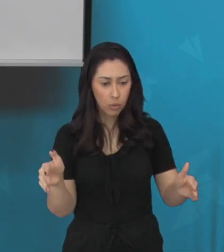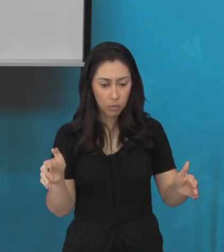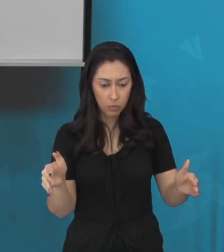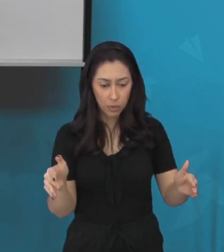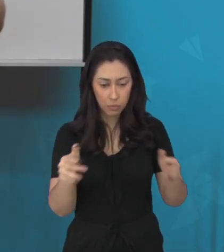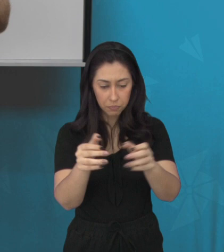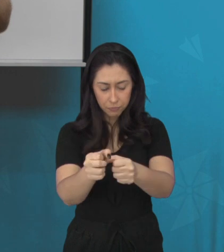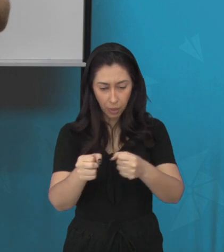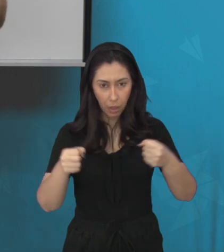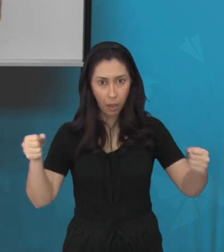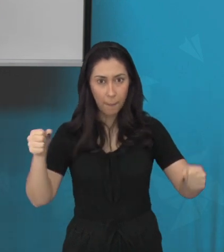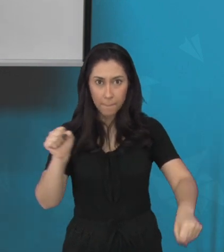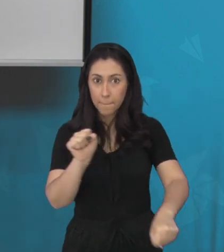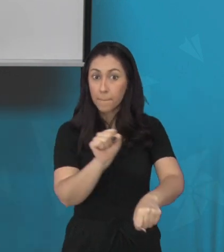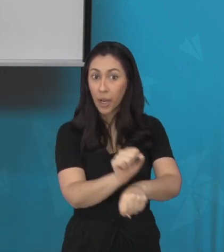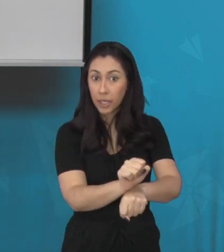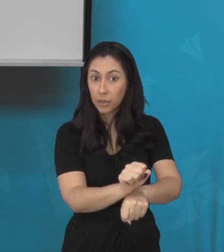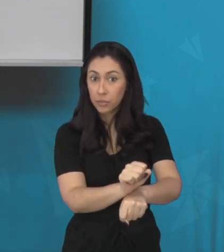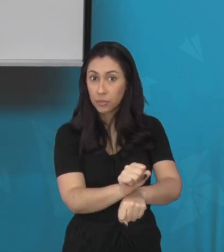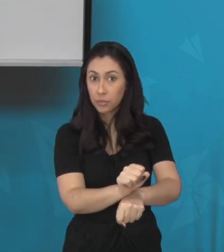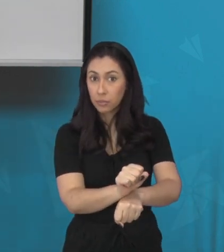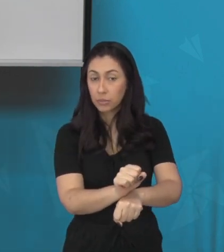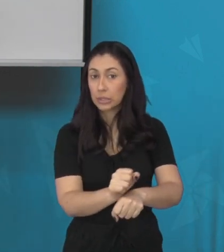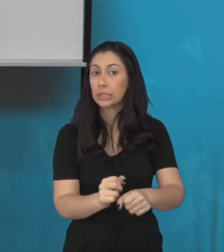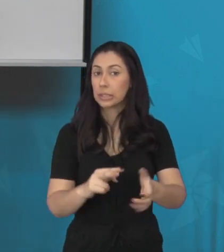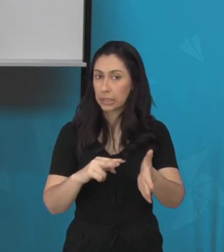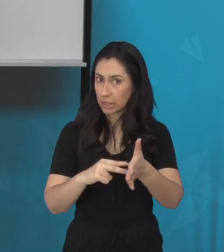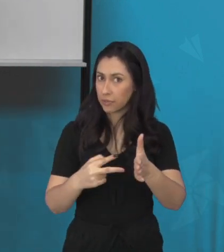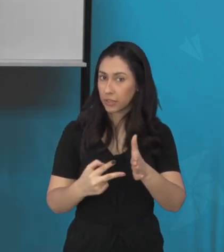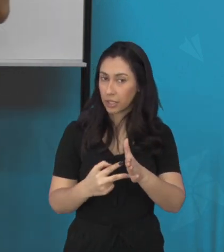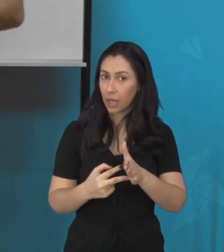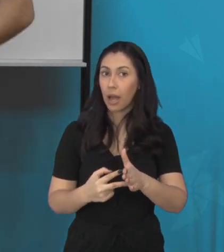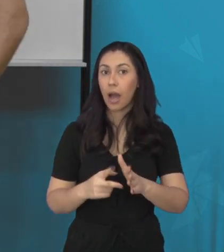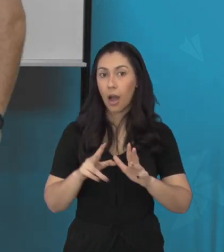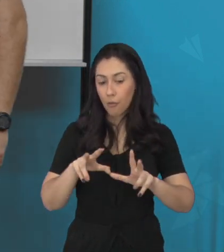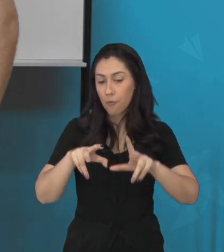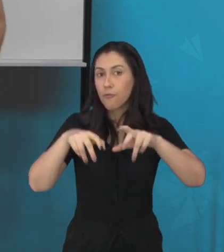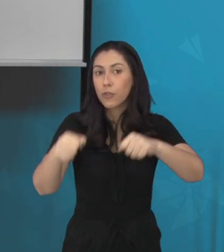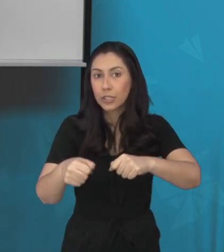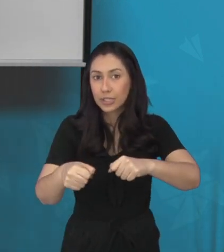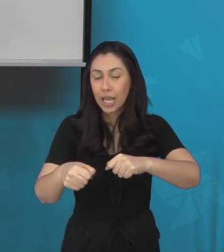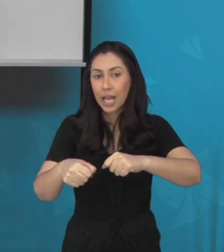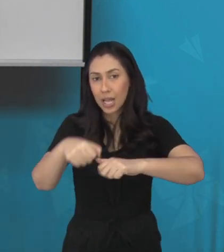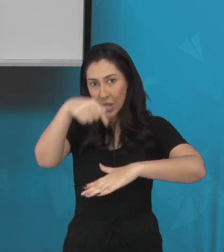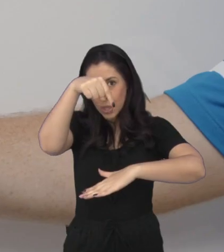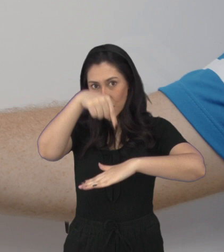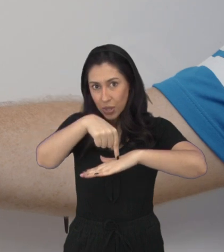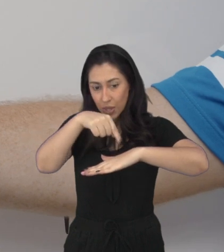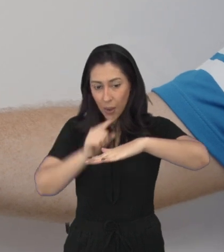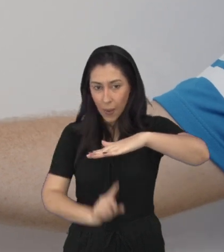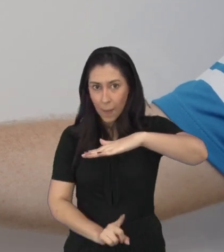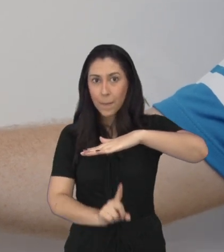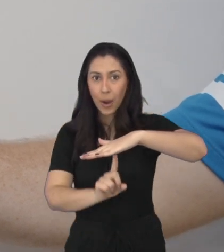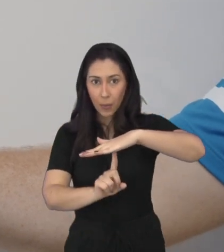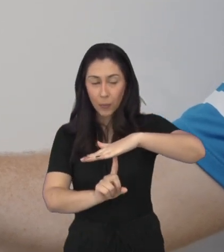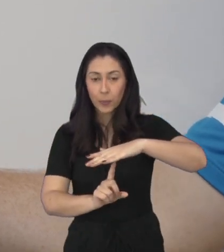guarda-roupas parado, estático, normal igual ao peso. Beleza? Equilíbrio. Então eu vou ter que a força de atrito